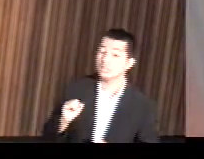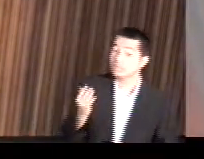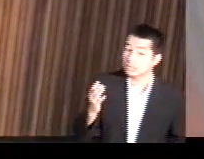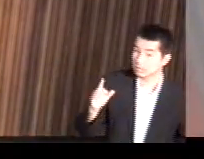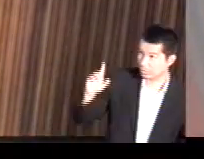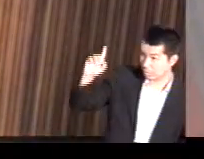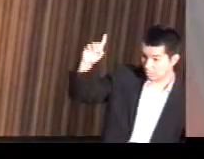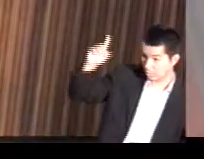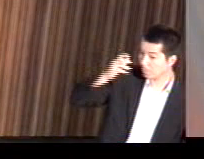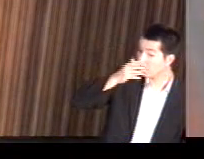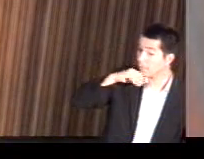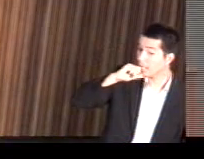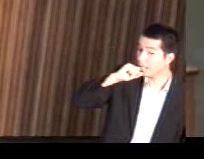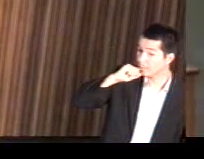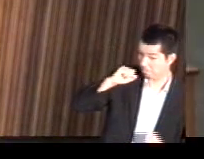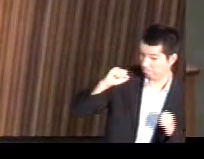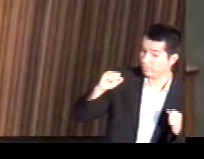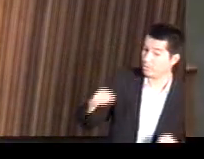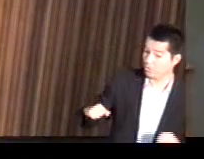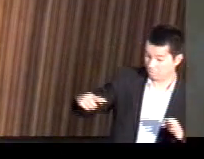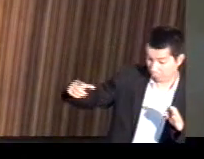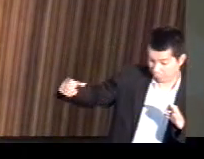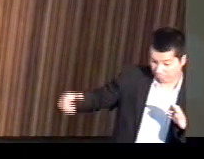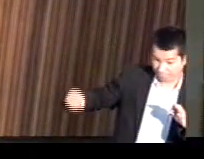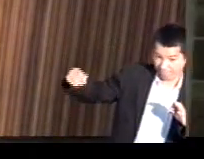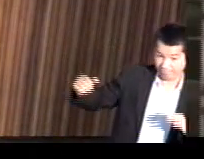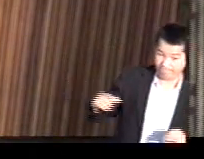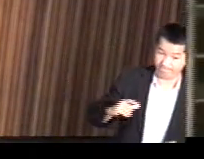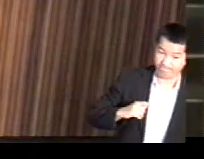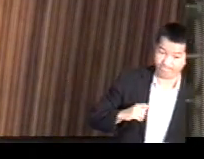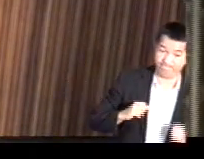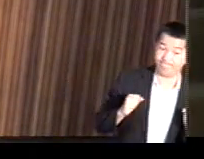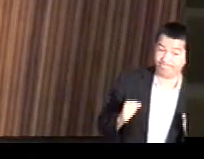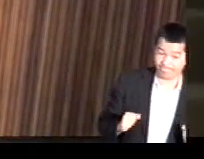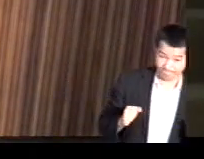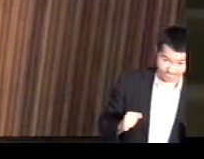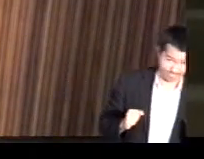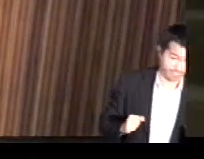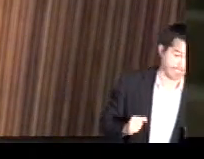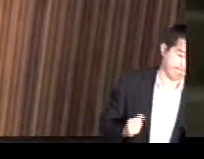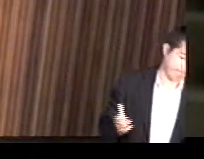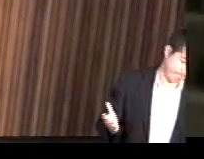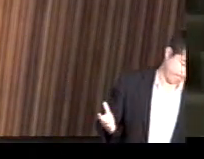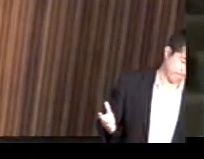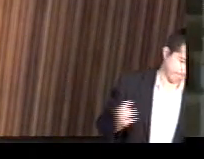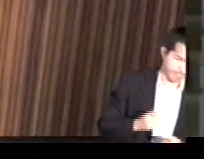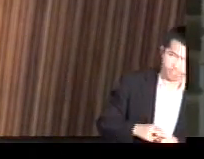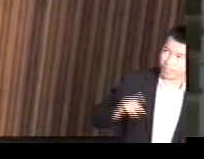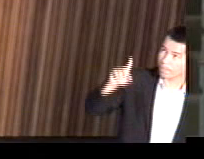justiça. E nessa manhã eu queria convidar você a olhar para o teu coração.